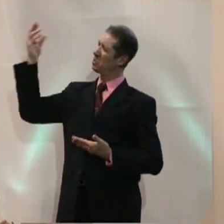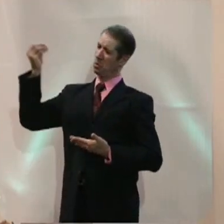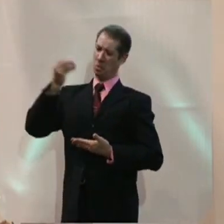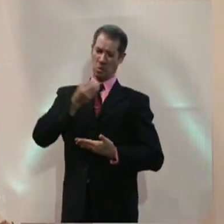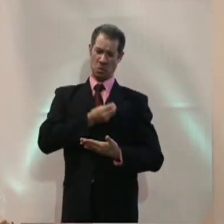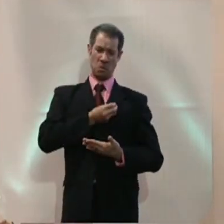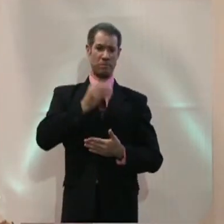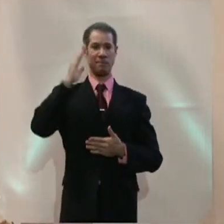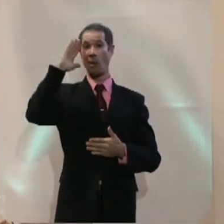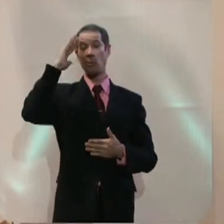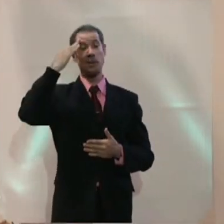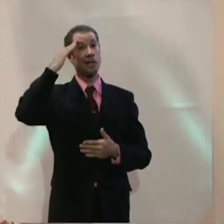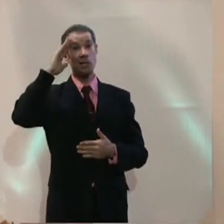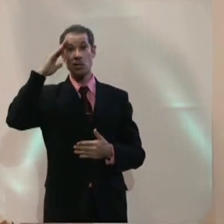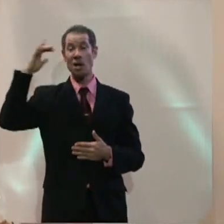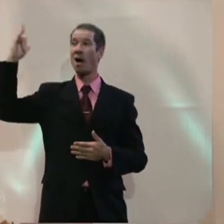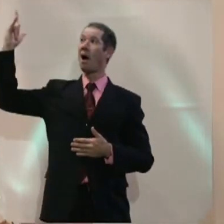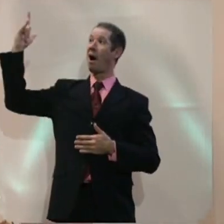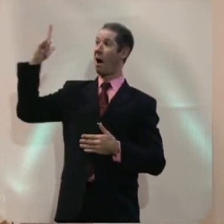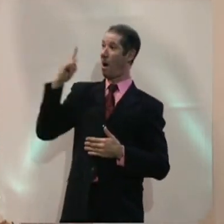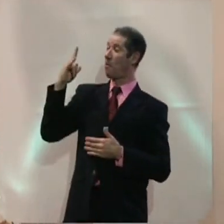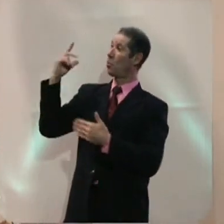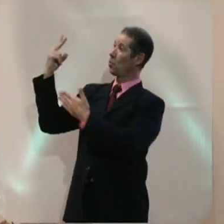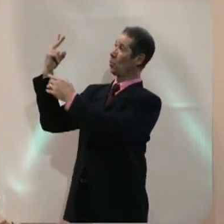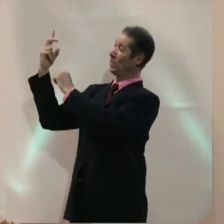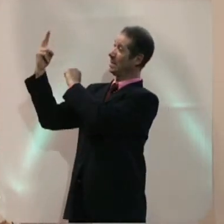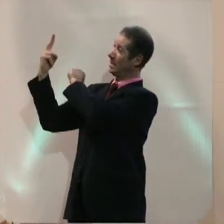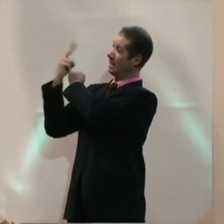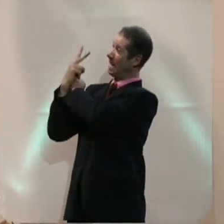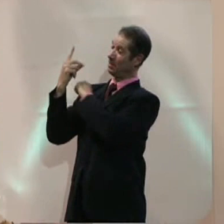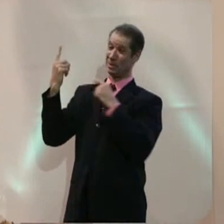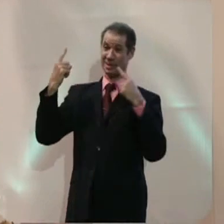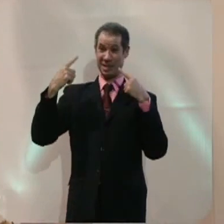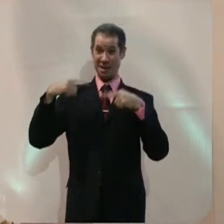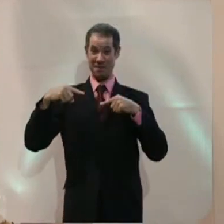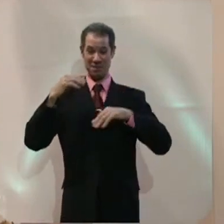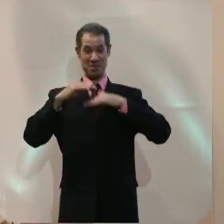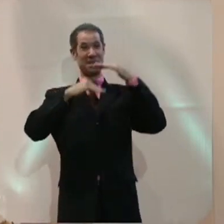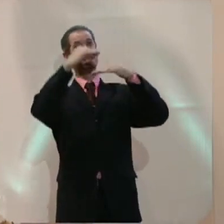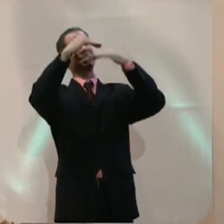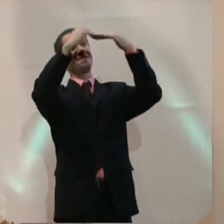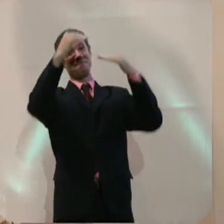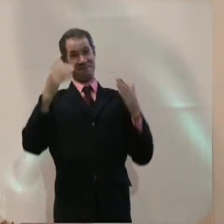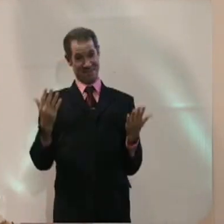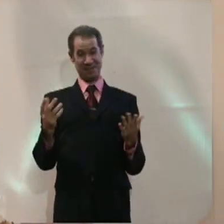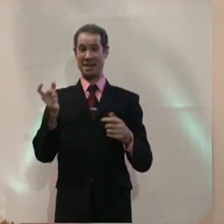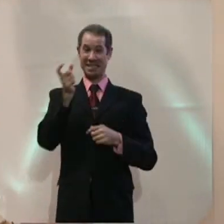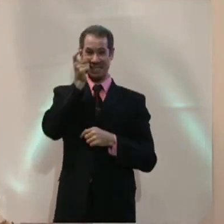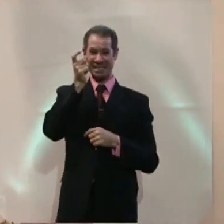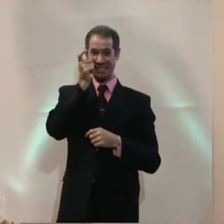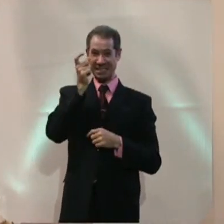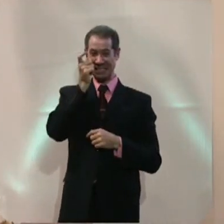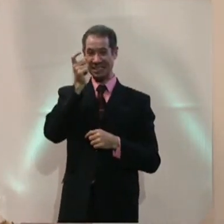não entendia ele o amor de Deus, o cuidado de Deus, o desafio ao crescimento. É interessante que ao longo do